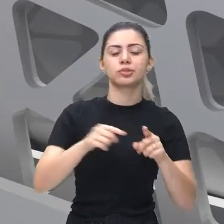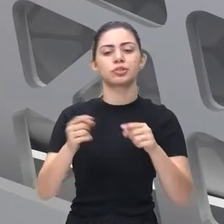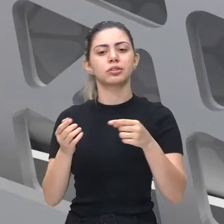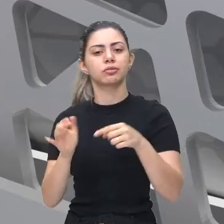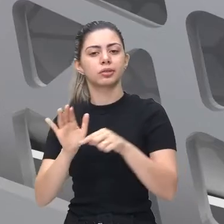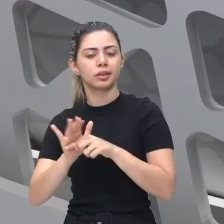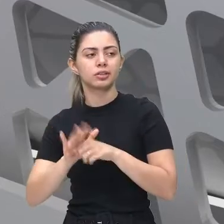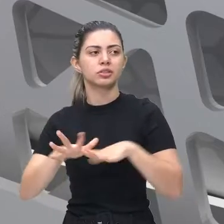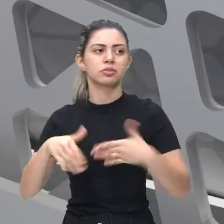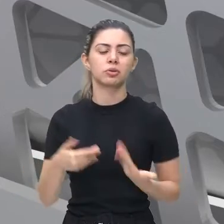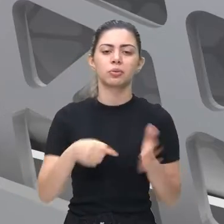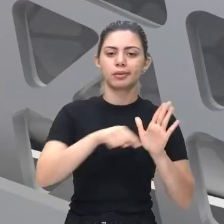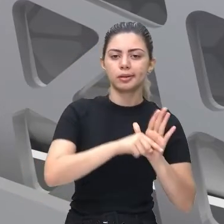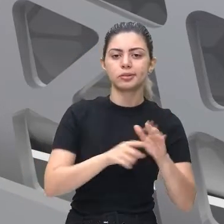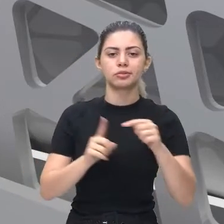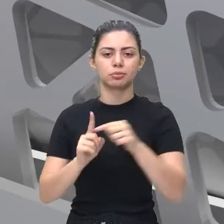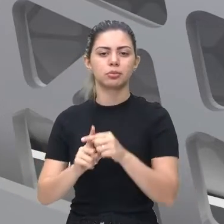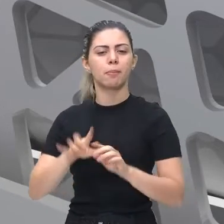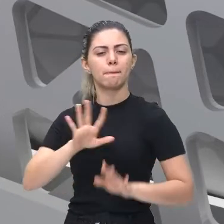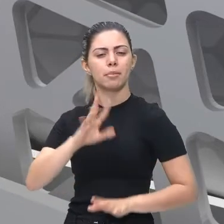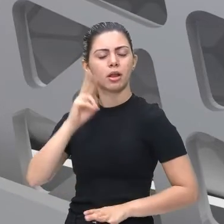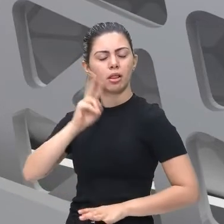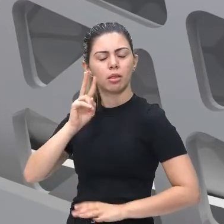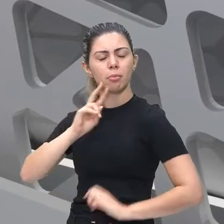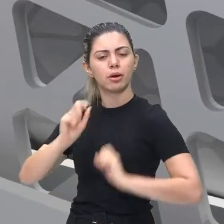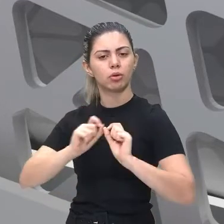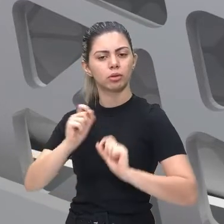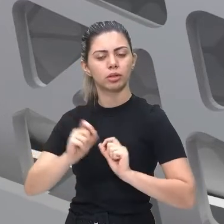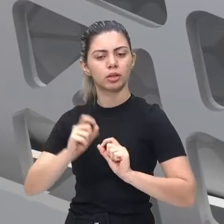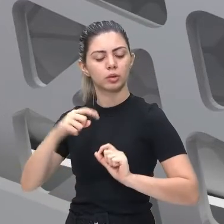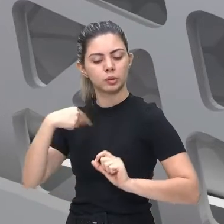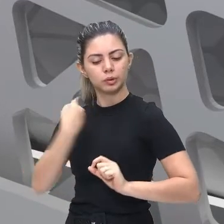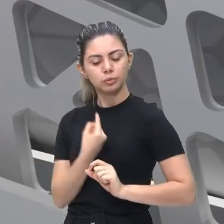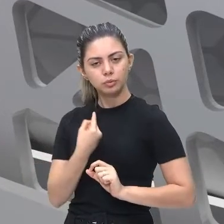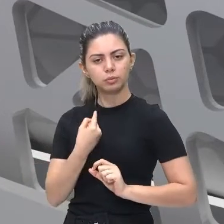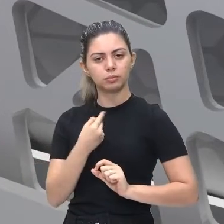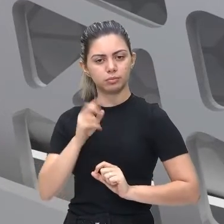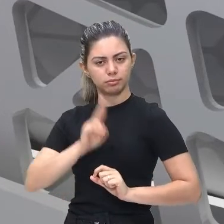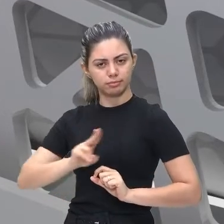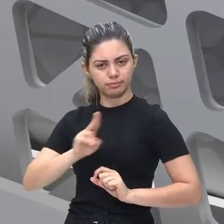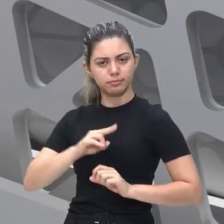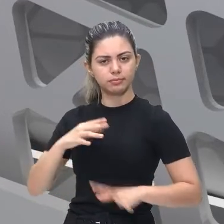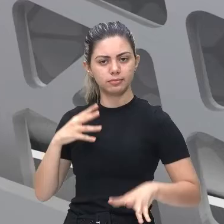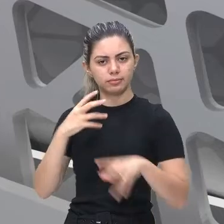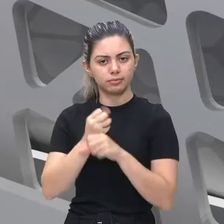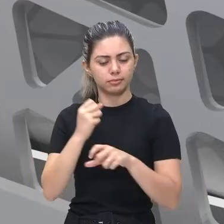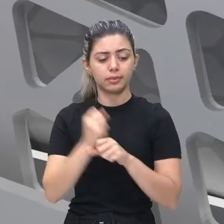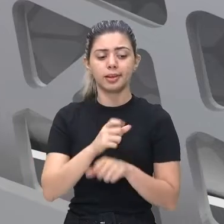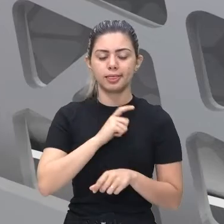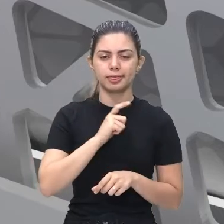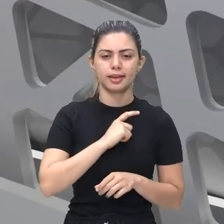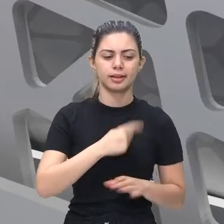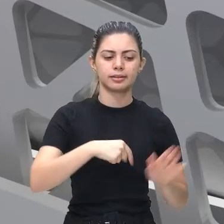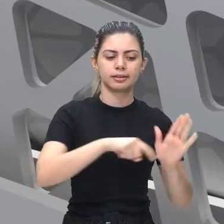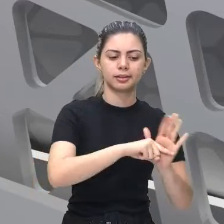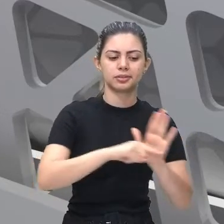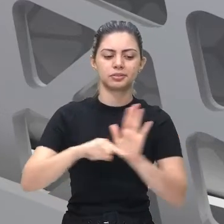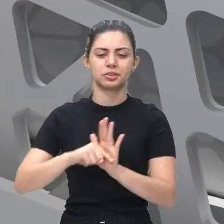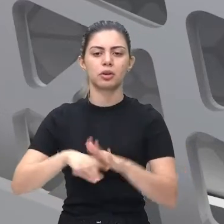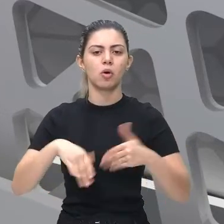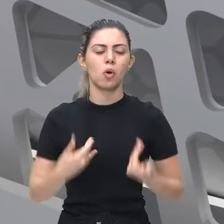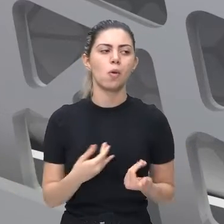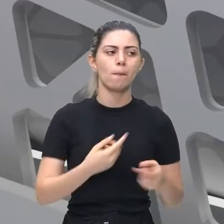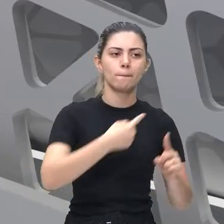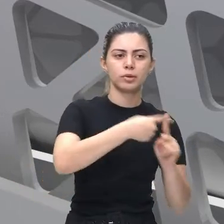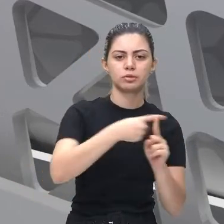O que nós temos que lembrar? Que quando nós estamos operando números com o mesmo sinal, você deve